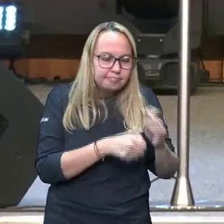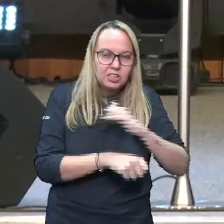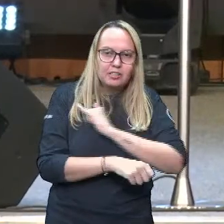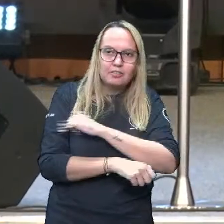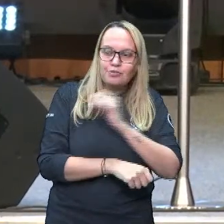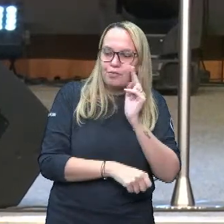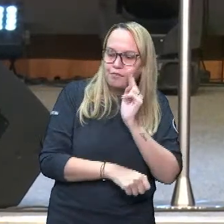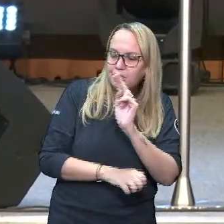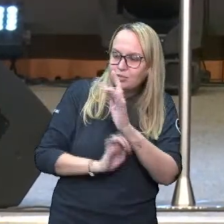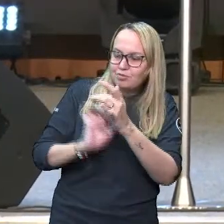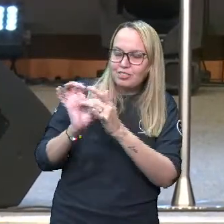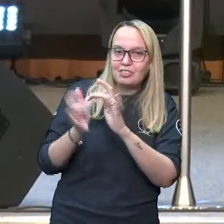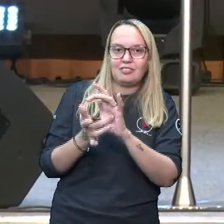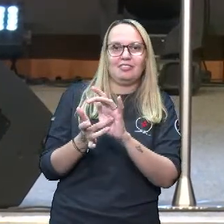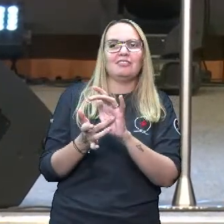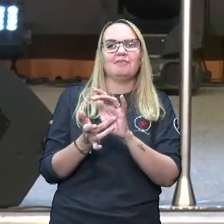Jesus.